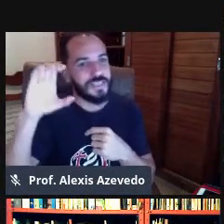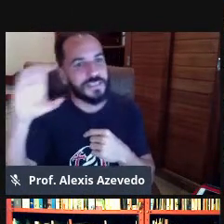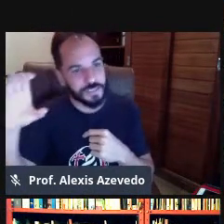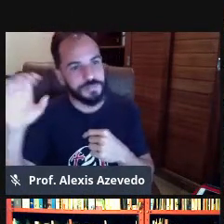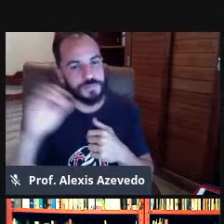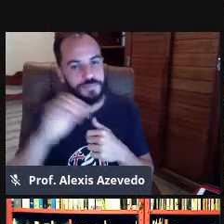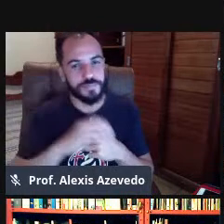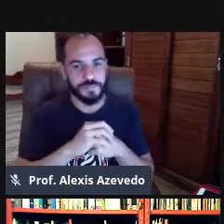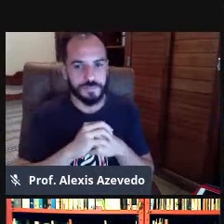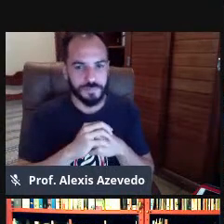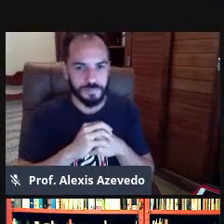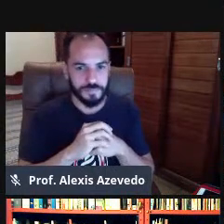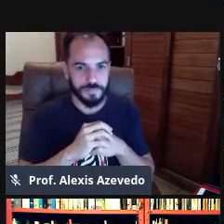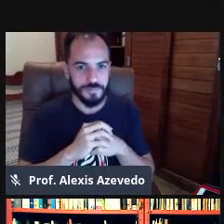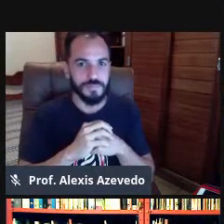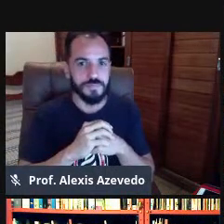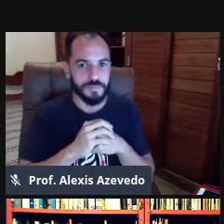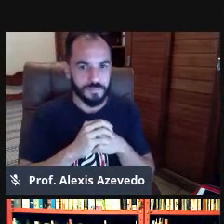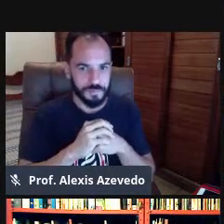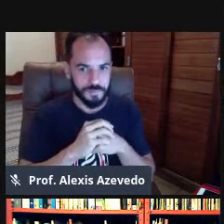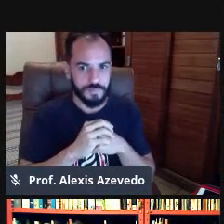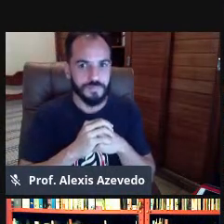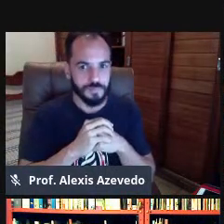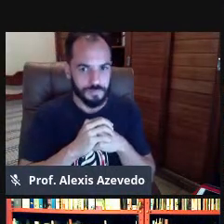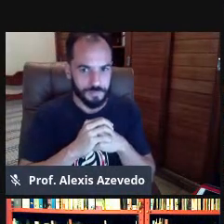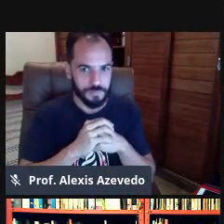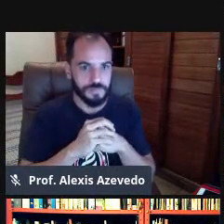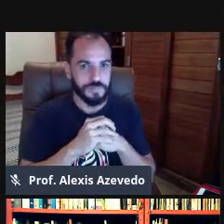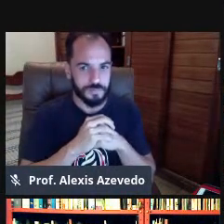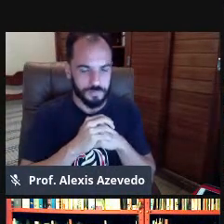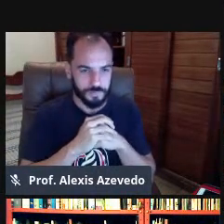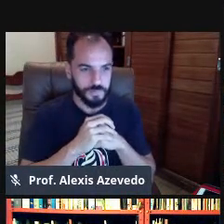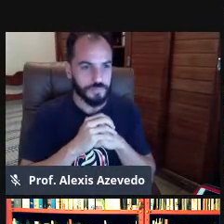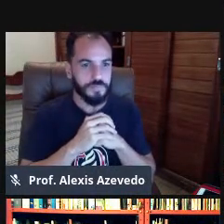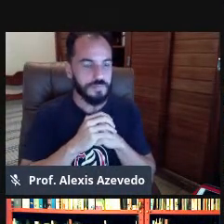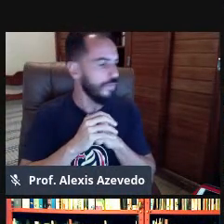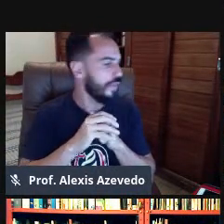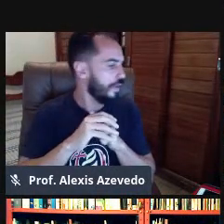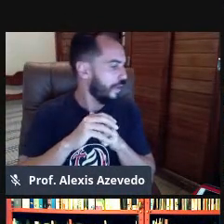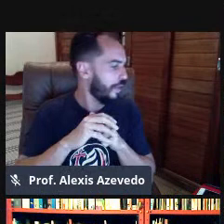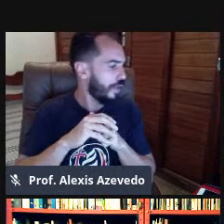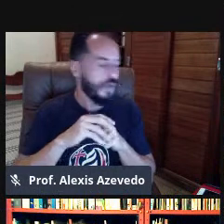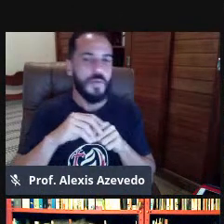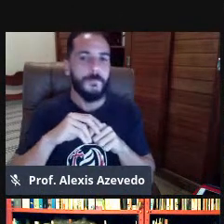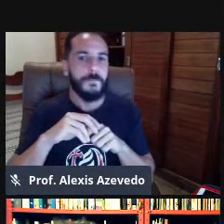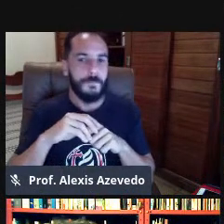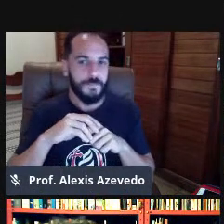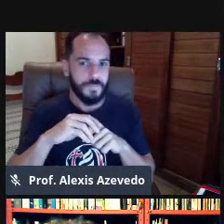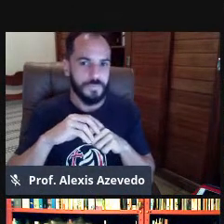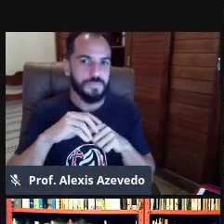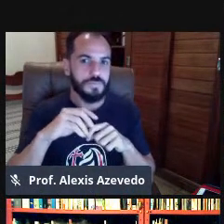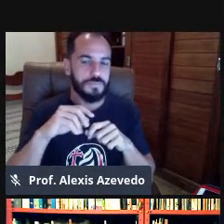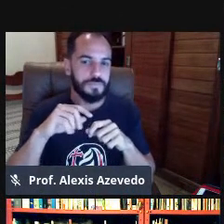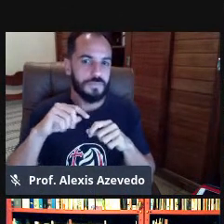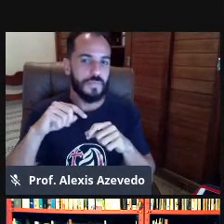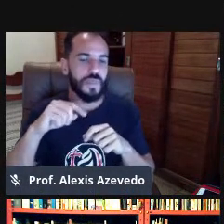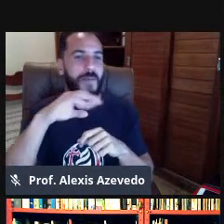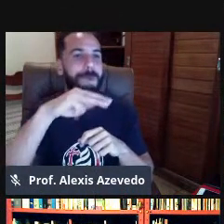TCC. Metodologia de pesquisa é uma disciplina voltada para a produção do projeto que vai te levar ao